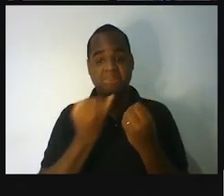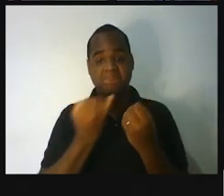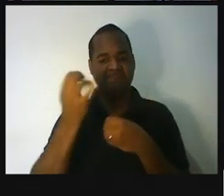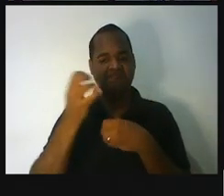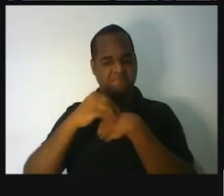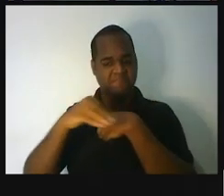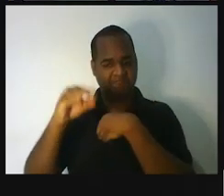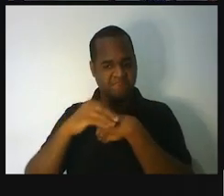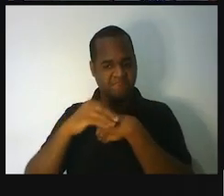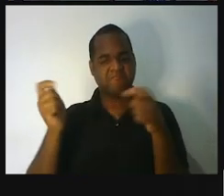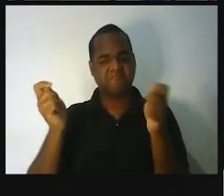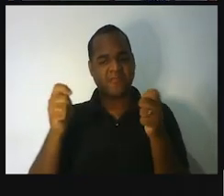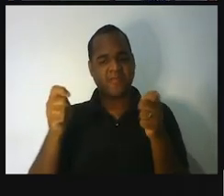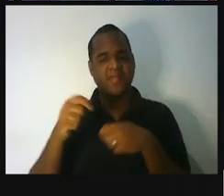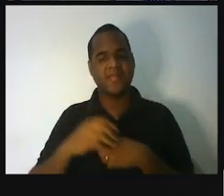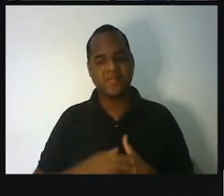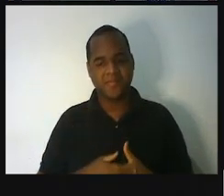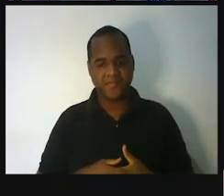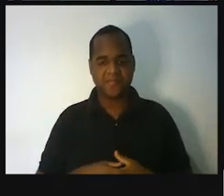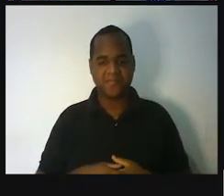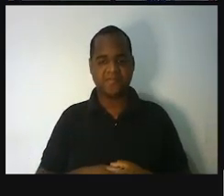informação sobre